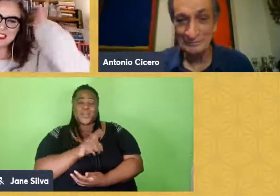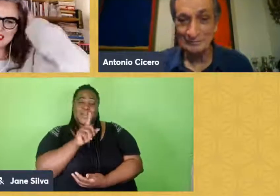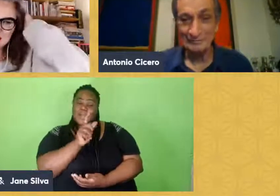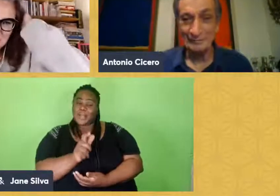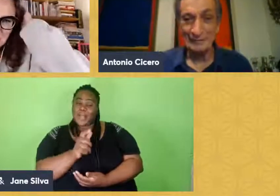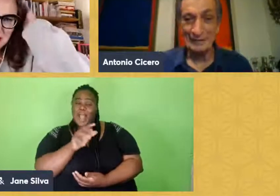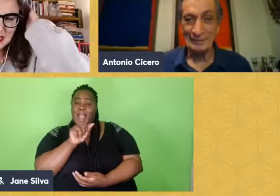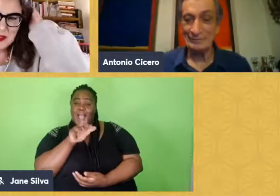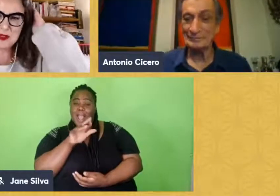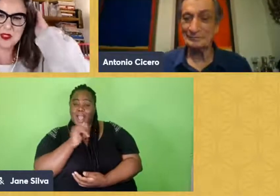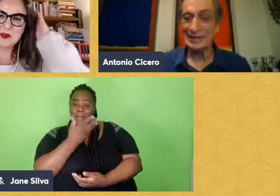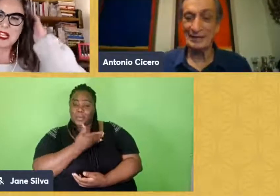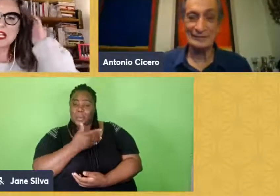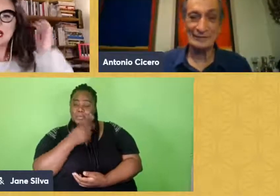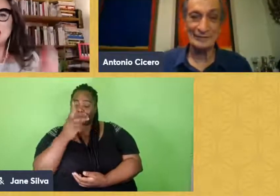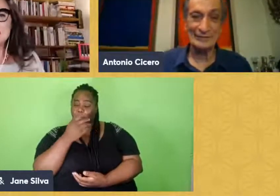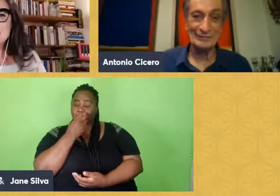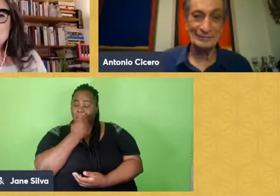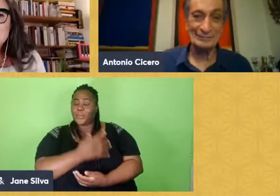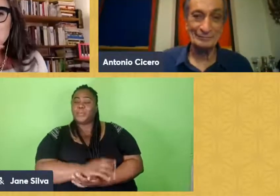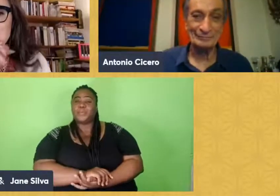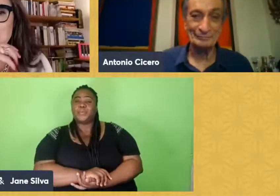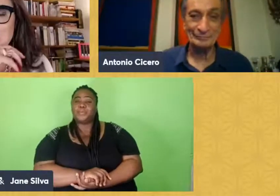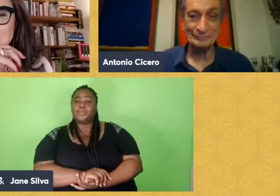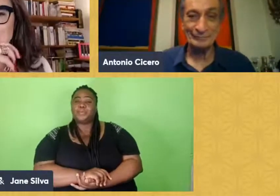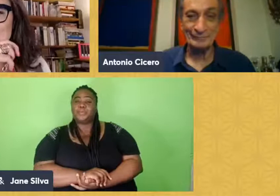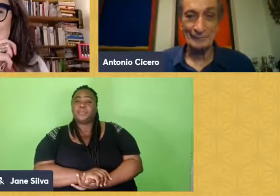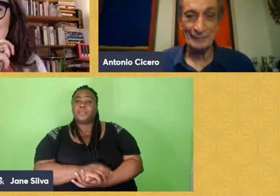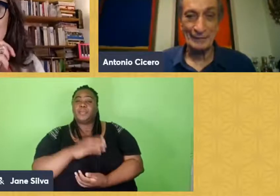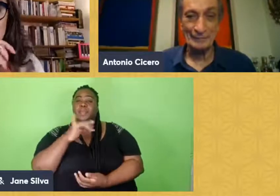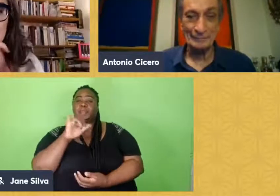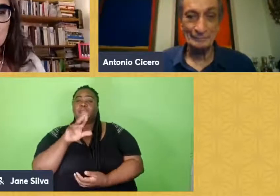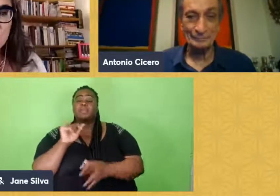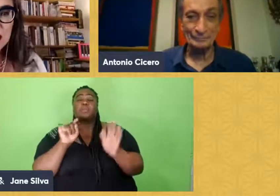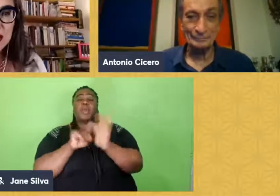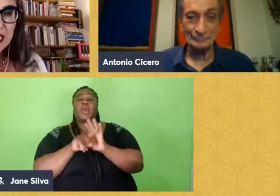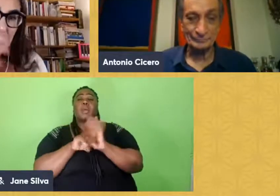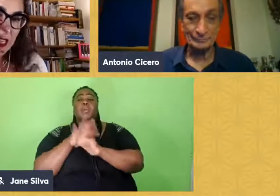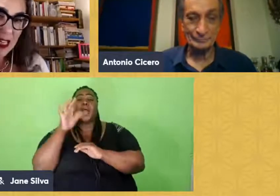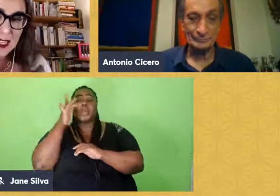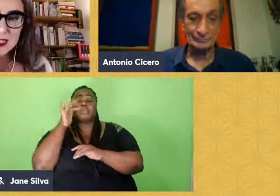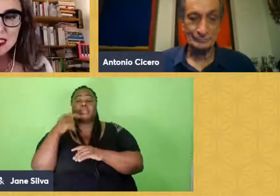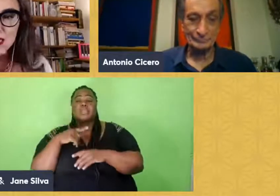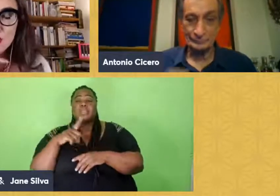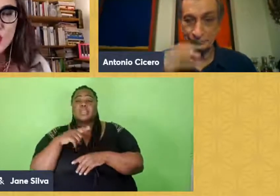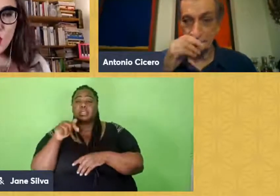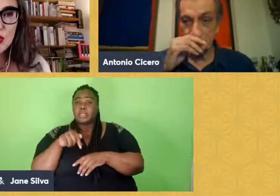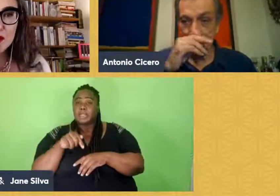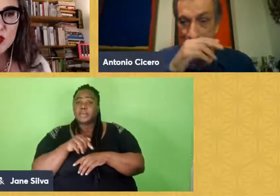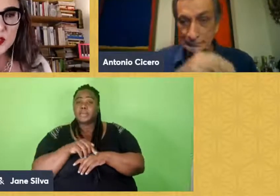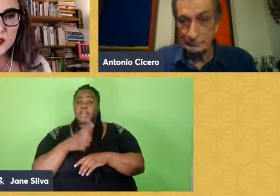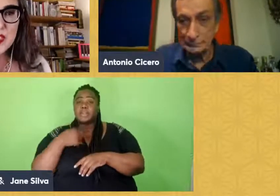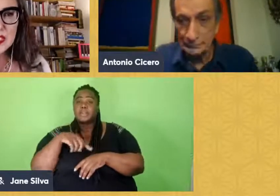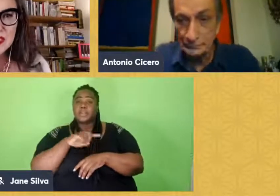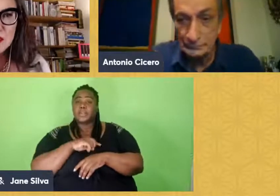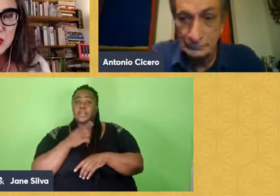Era incrível, incrível mesmo. Cícero, uma pergunta muito interessante que chegou aqui, aí a gente coloca a filosofia